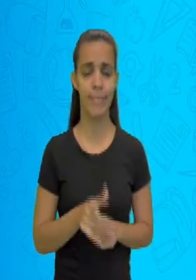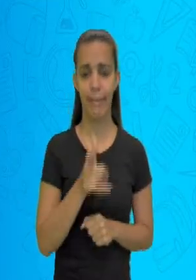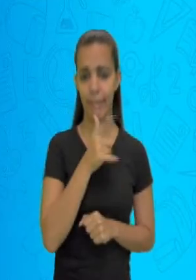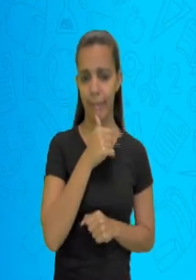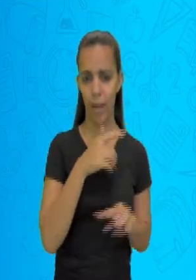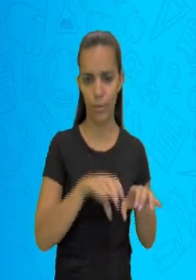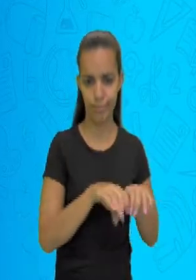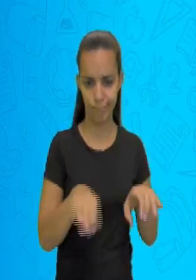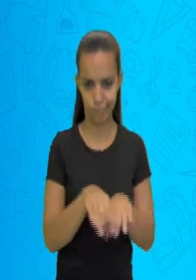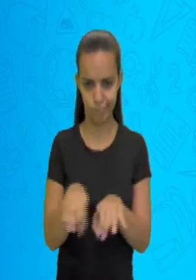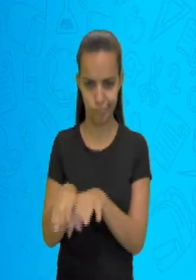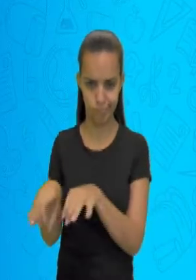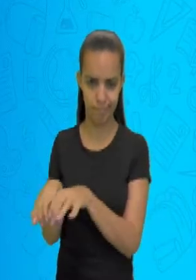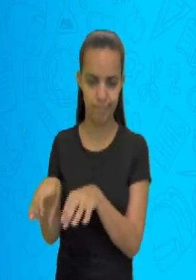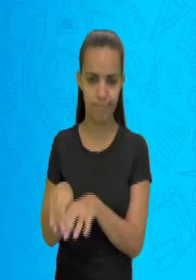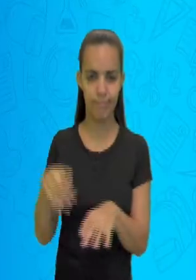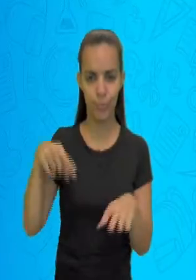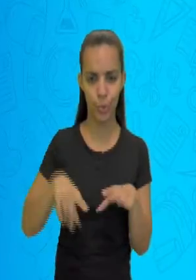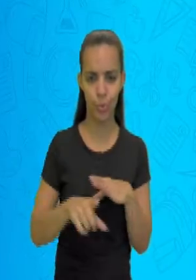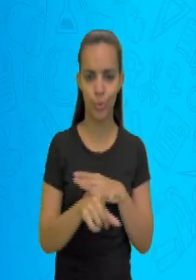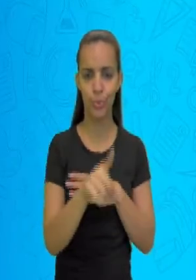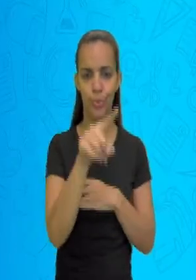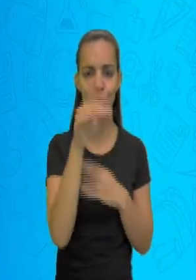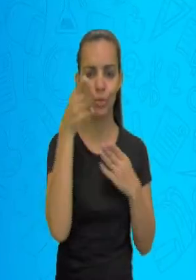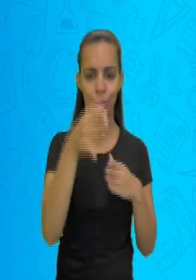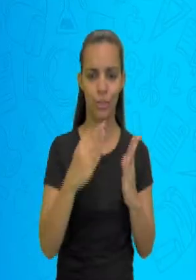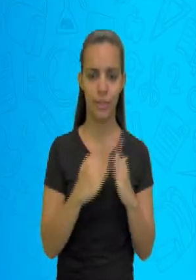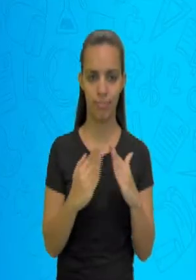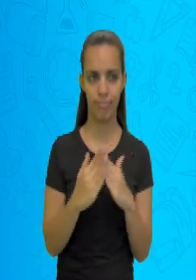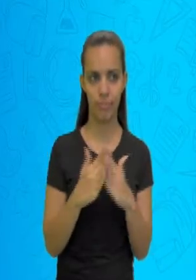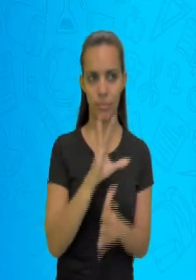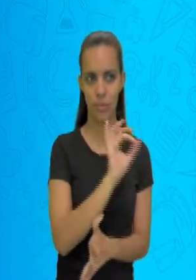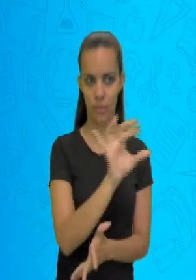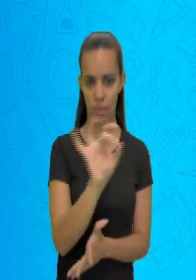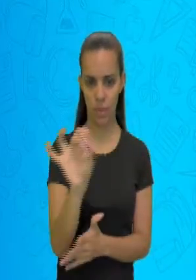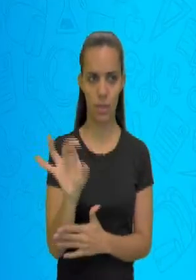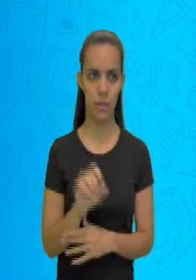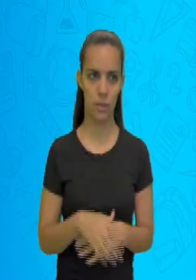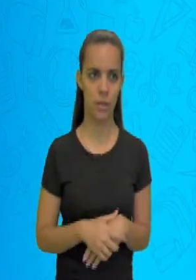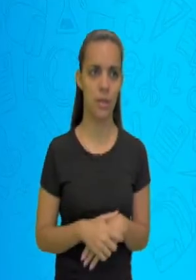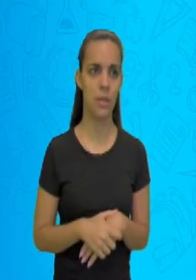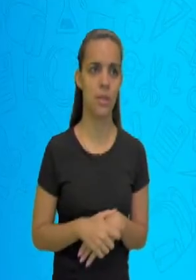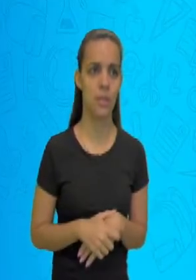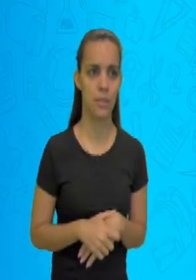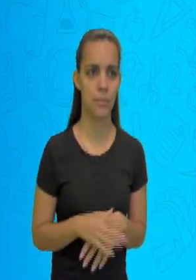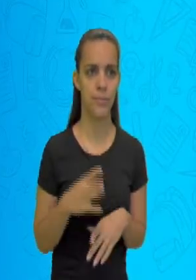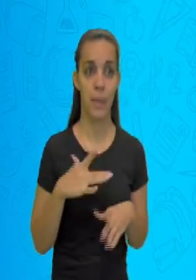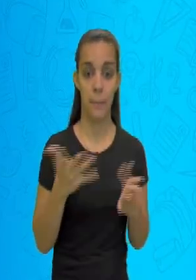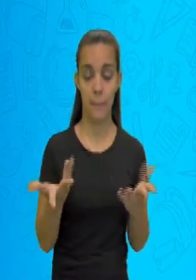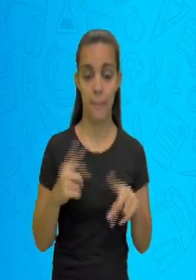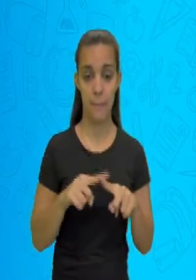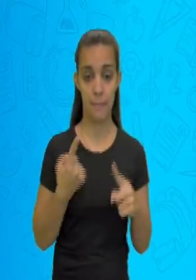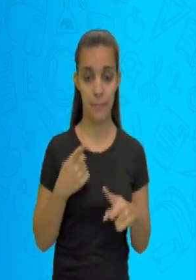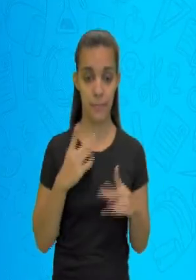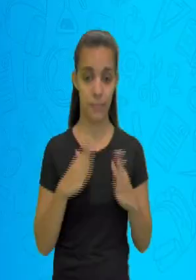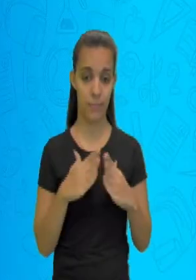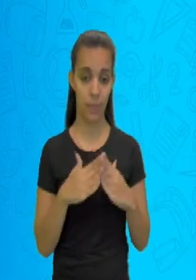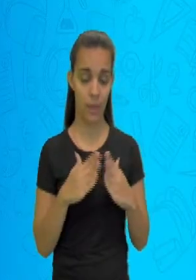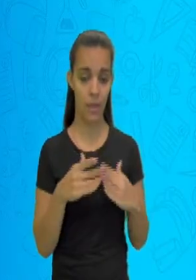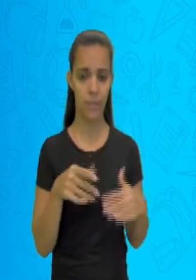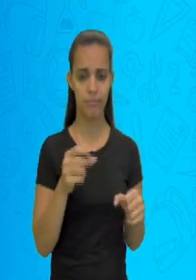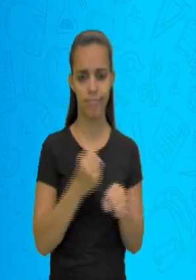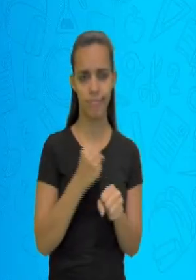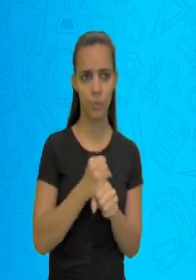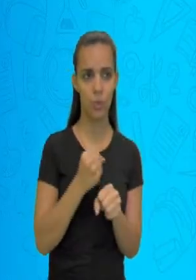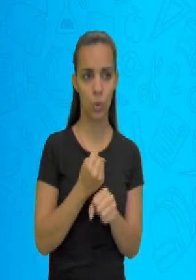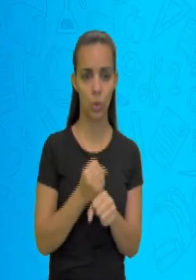encanada, a água que chega na torneira da sua casa, o que é diferente das casas construídas em campos ou nas partes mais